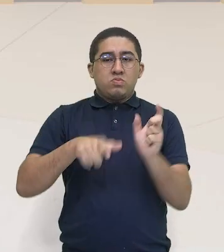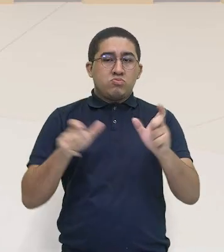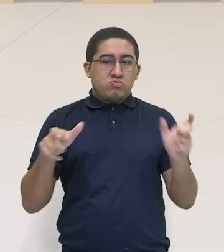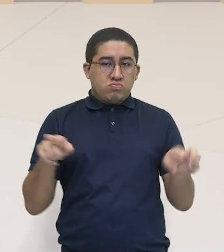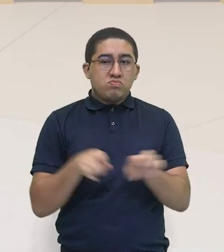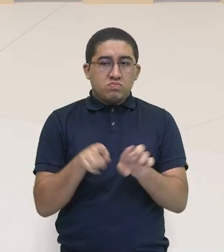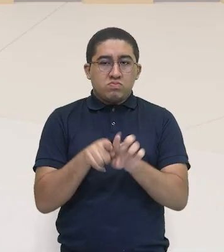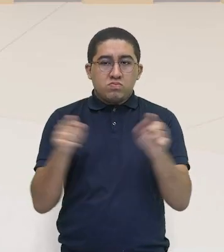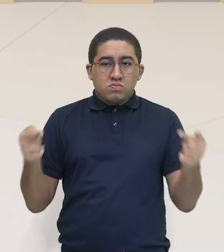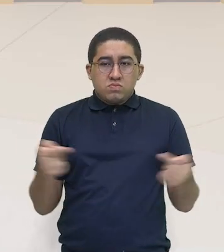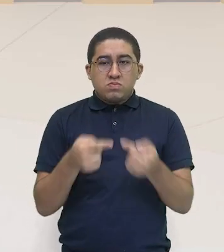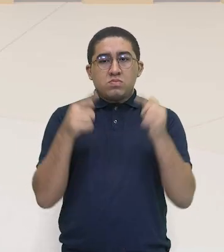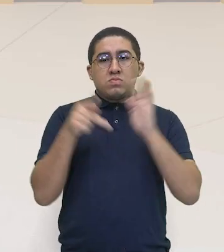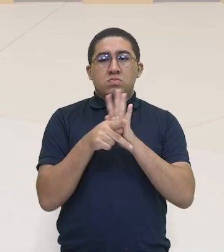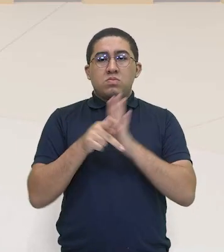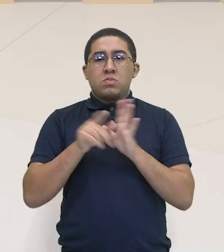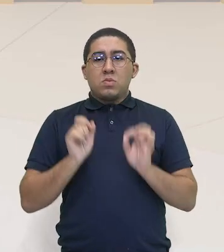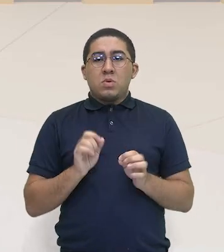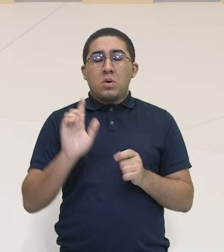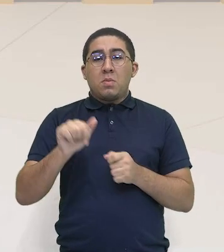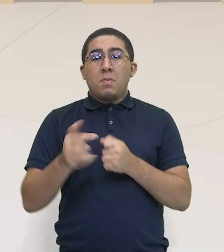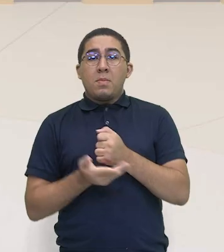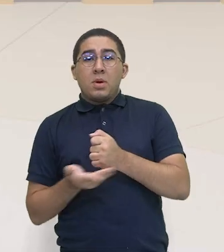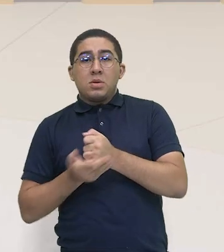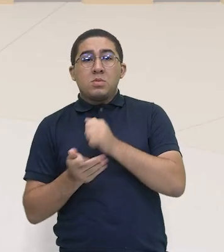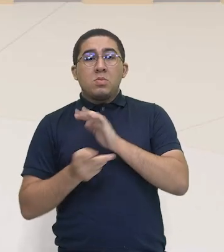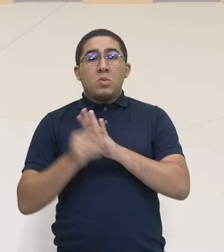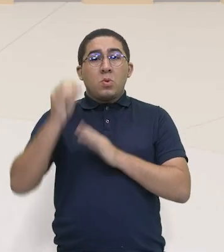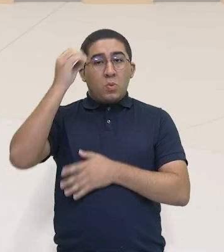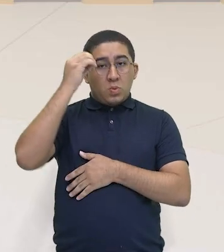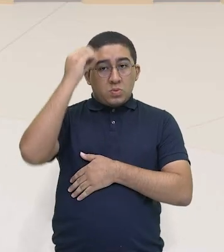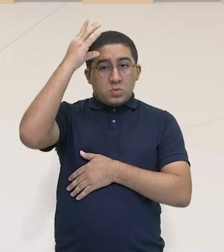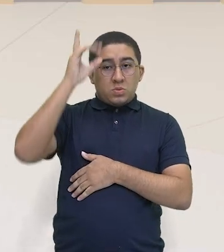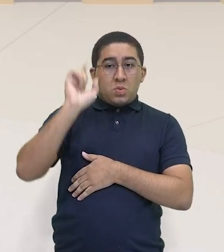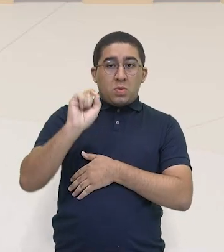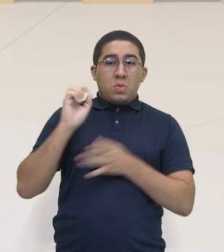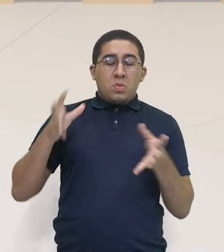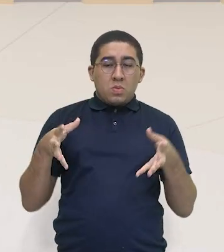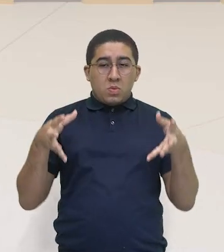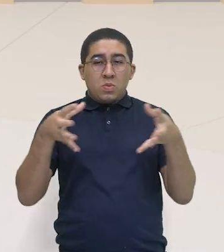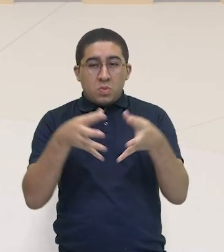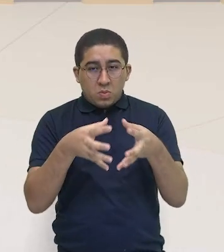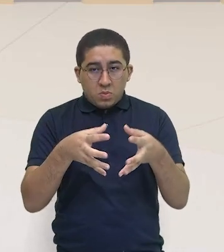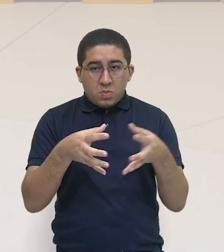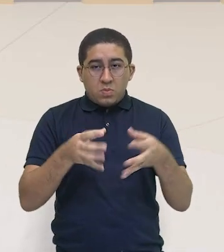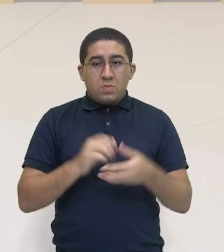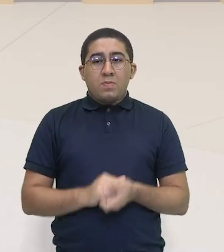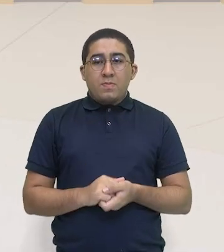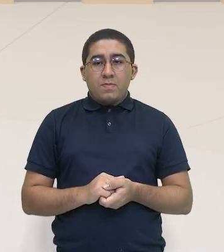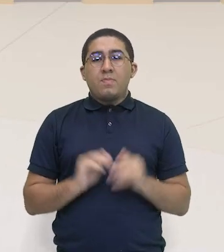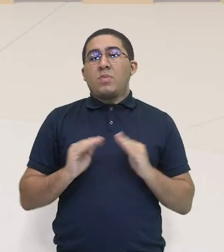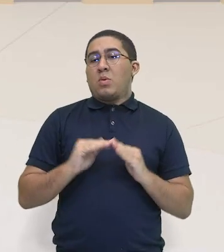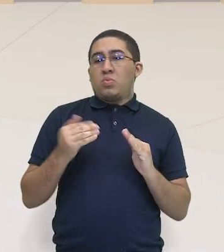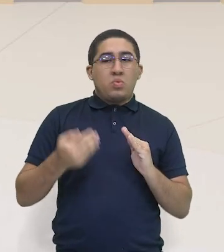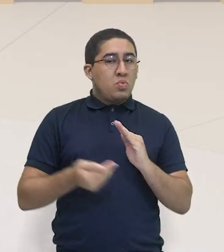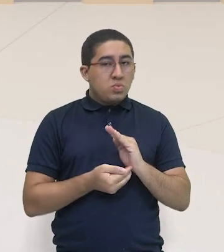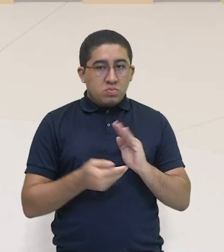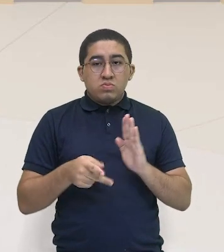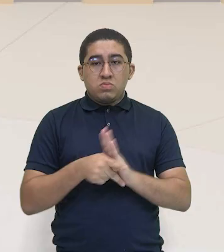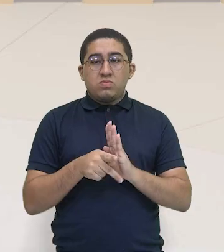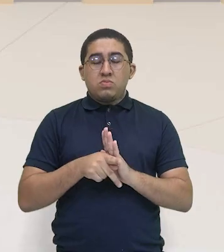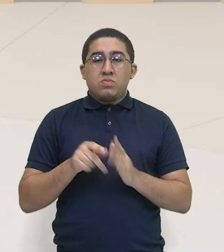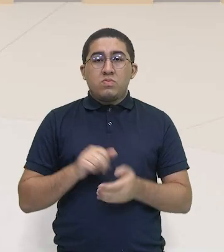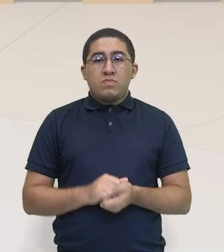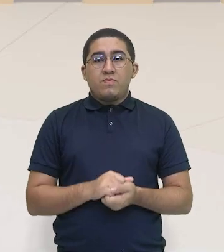que falam. Então, ela se constitui a partir do quê? De uma consciência coletiva. Todos é o fazem todo. A mesma coisa.